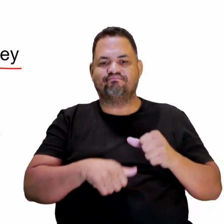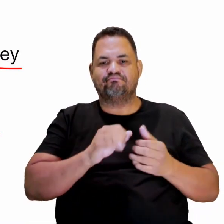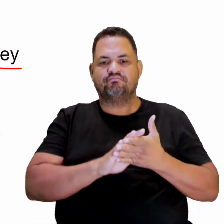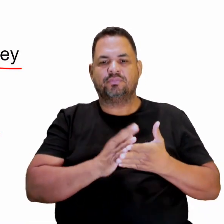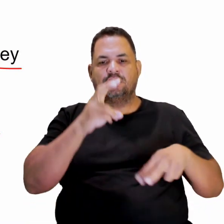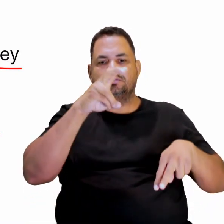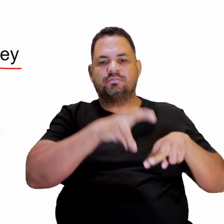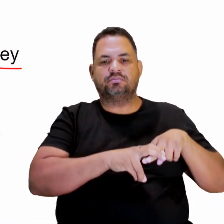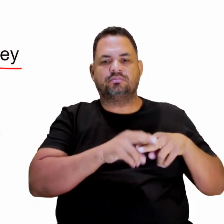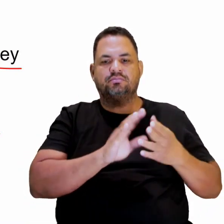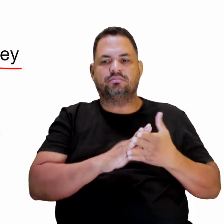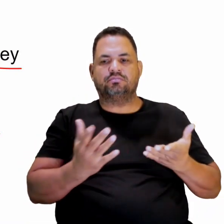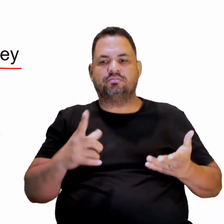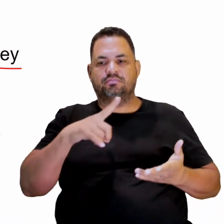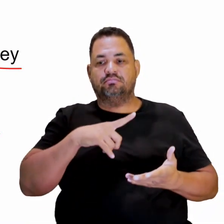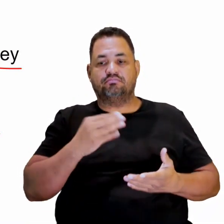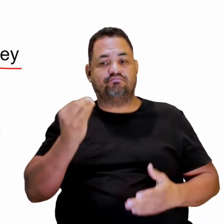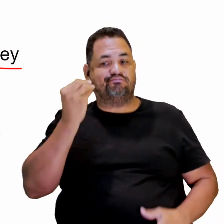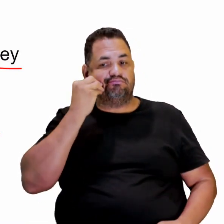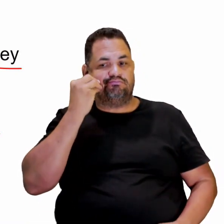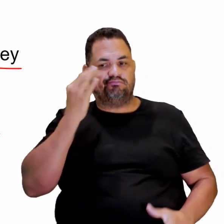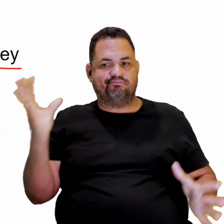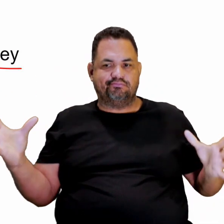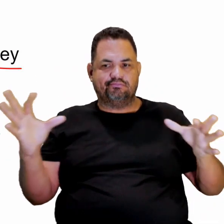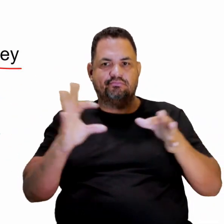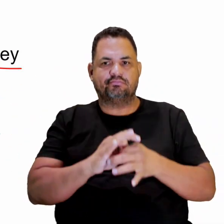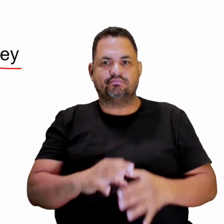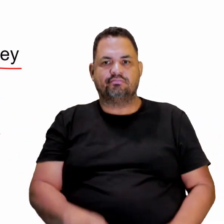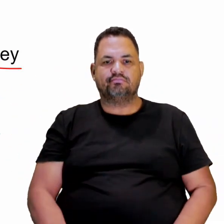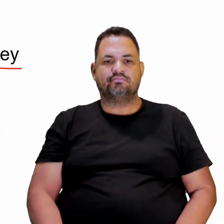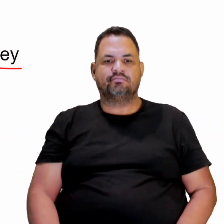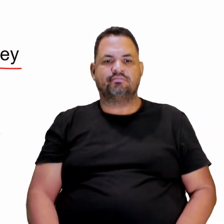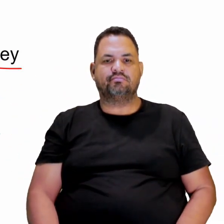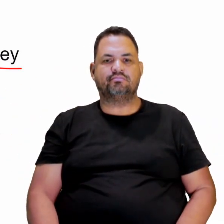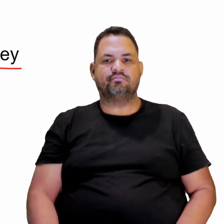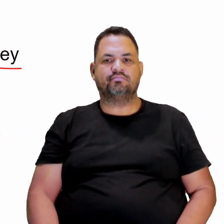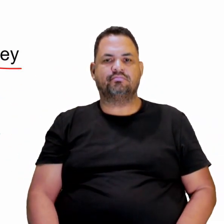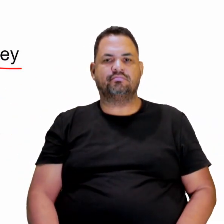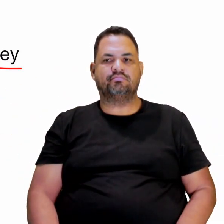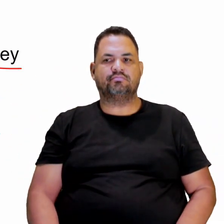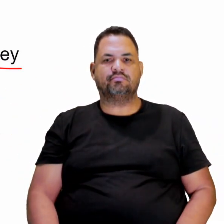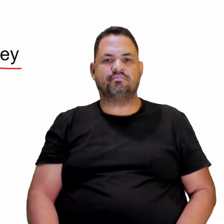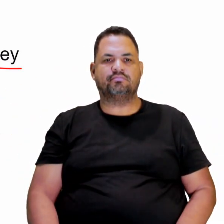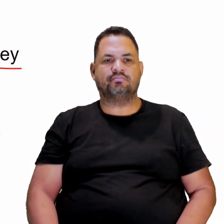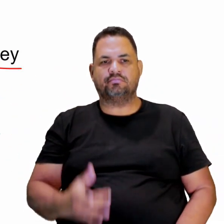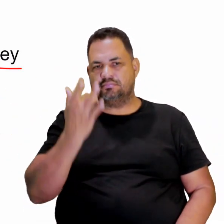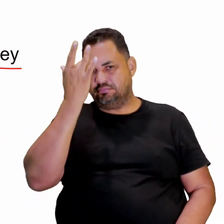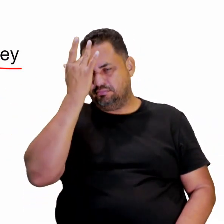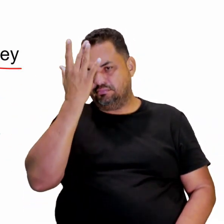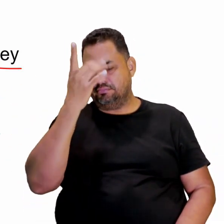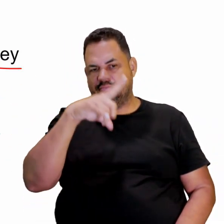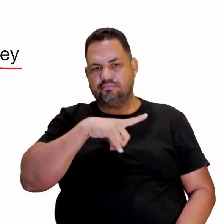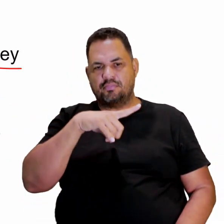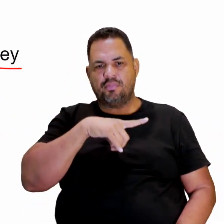assento. Estou tentando contextualizar aqui, mas enfim. Vamos para a próxima. Então, essa aqui foi bem fácil. Você